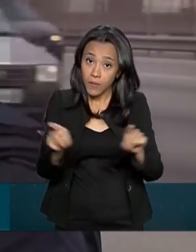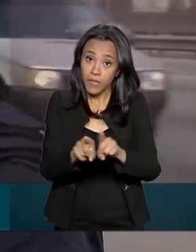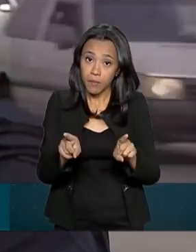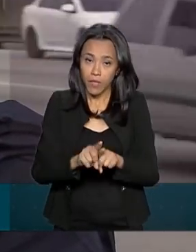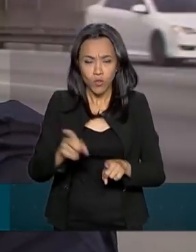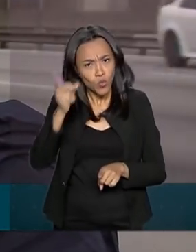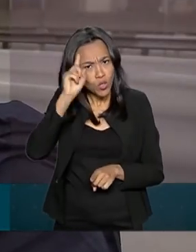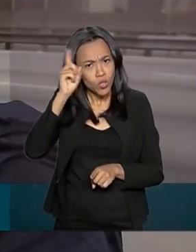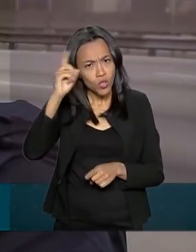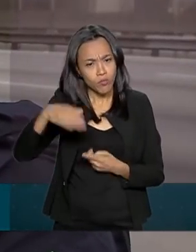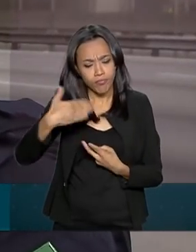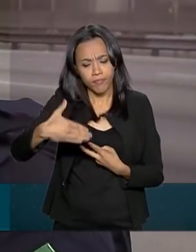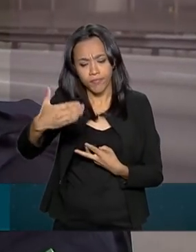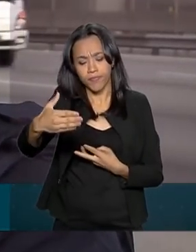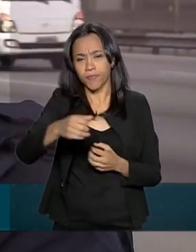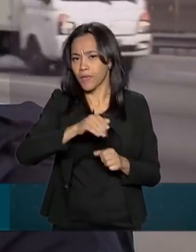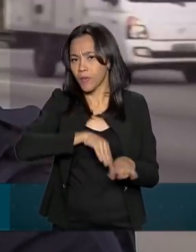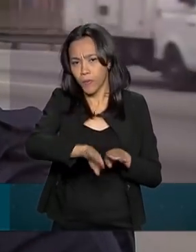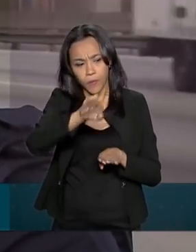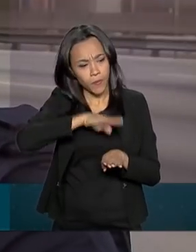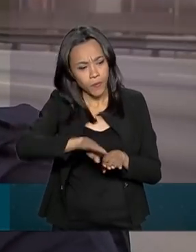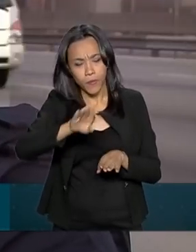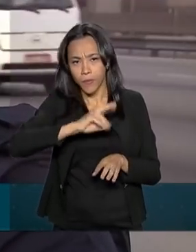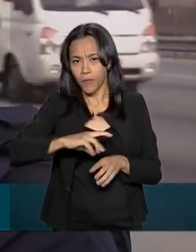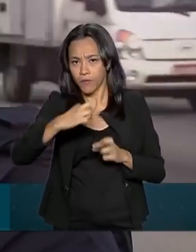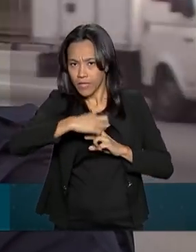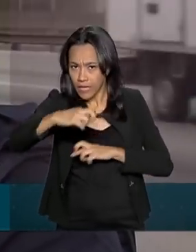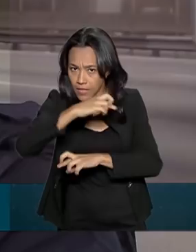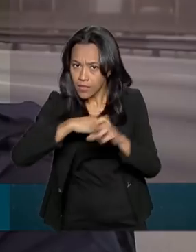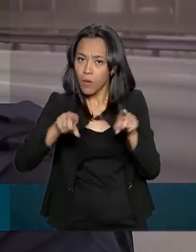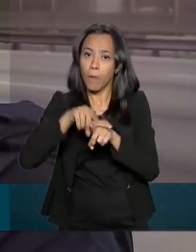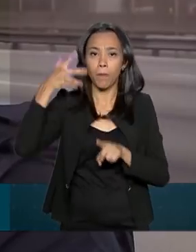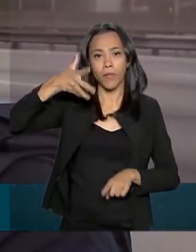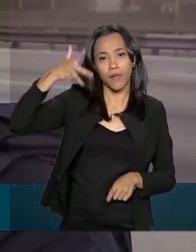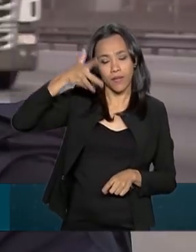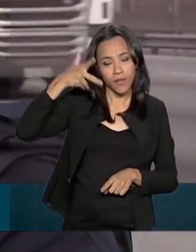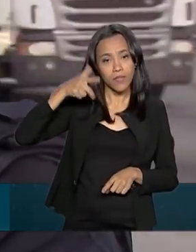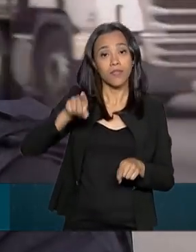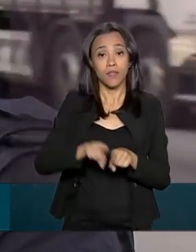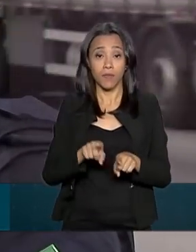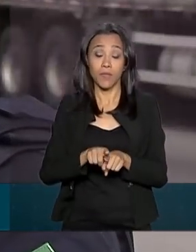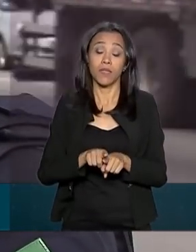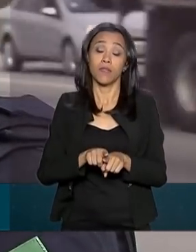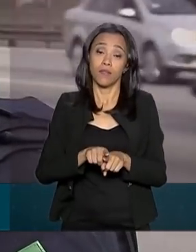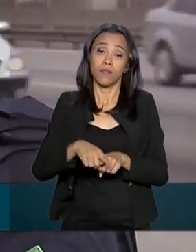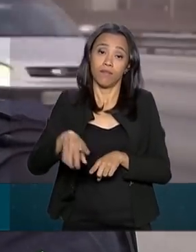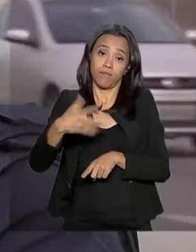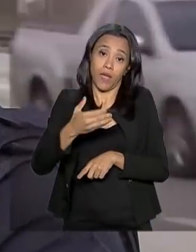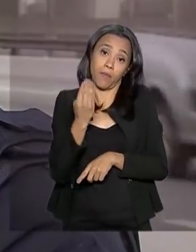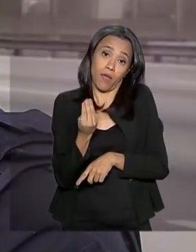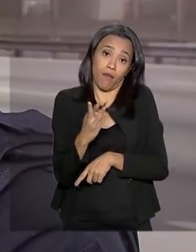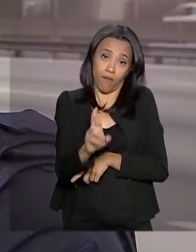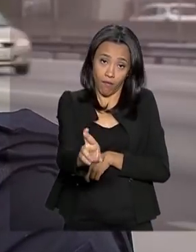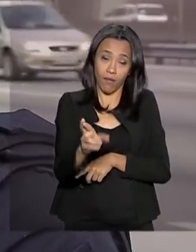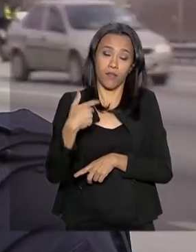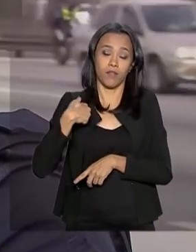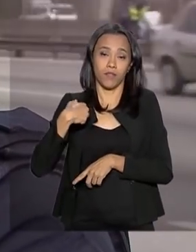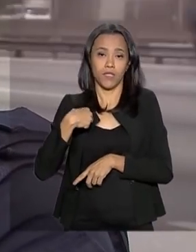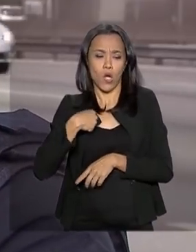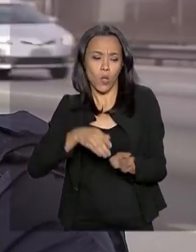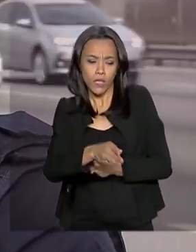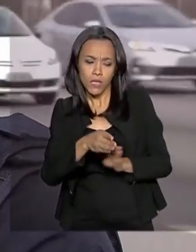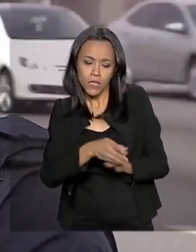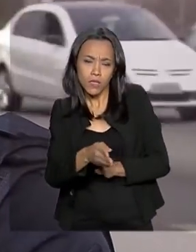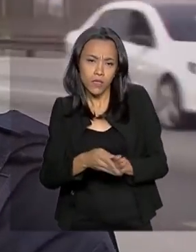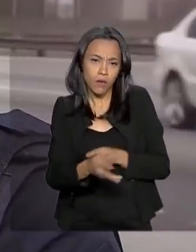do dia a dia, trabalhando também com palestras de educação para o trânsito e ações na rodovia que reforcem os comportamentos adequados